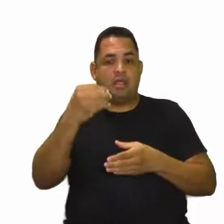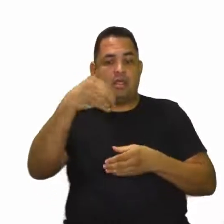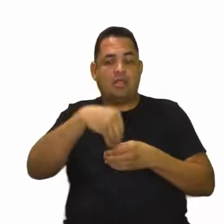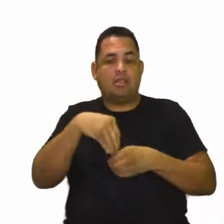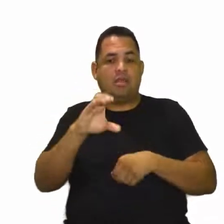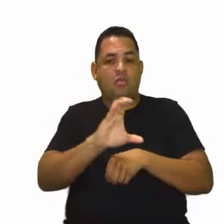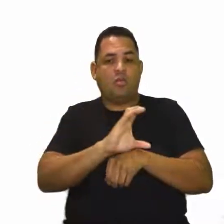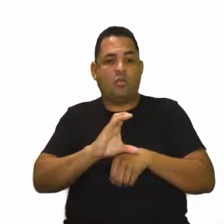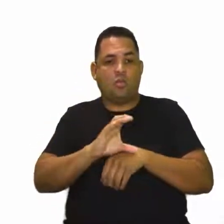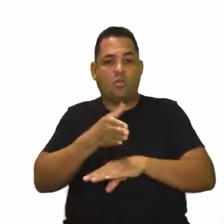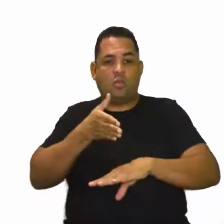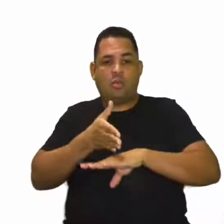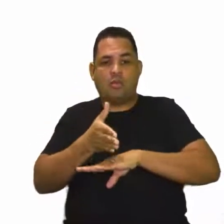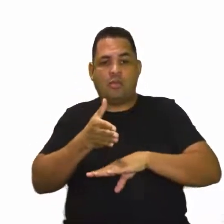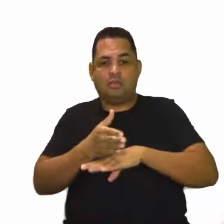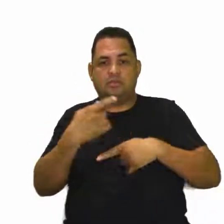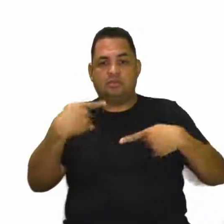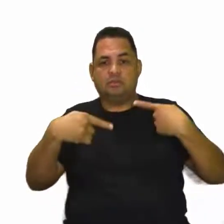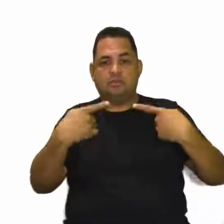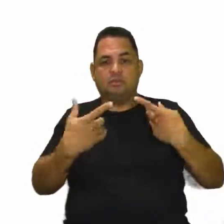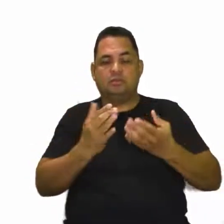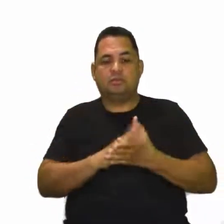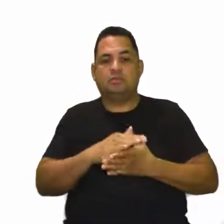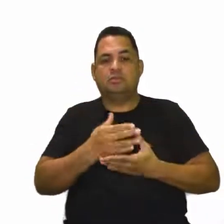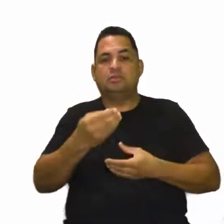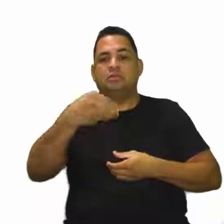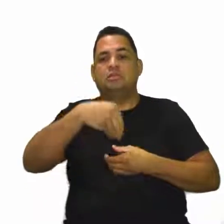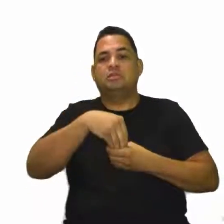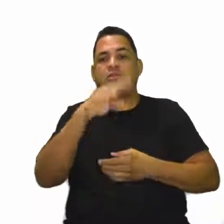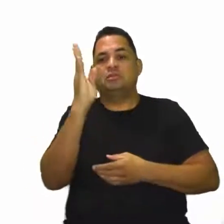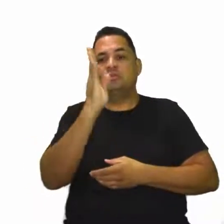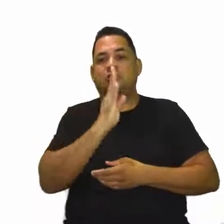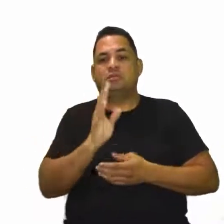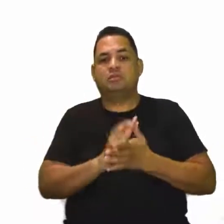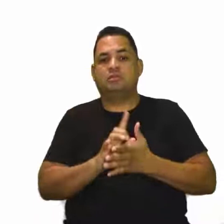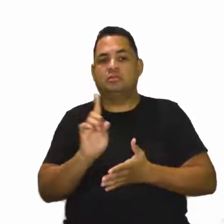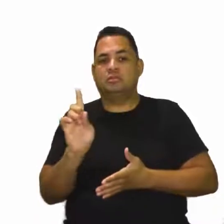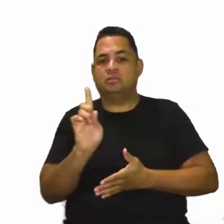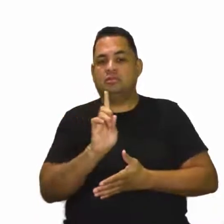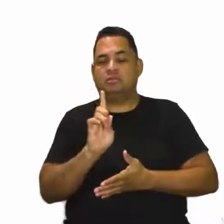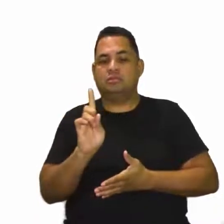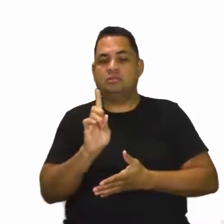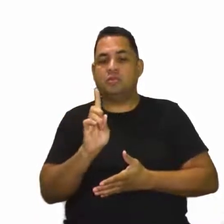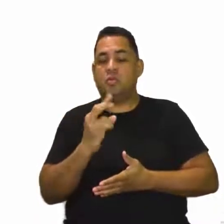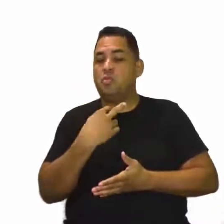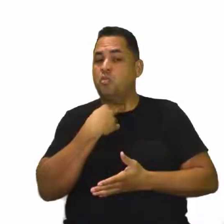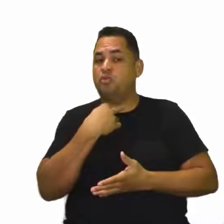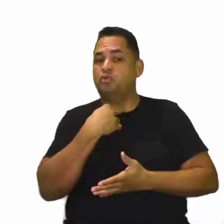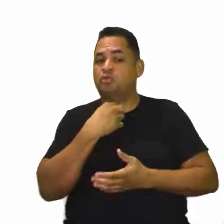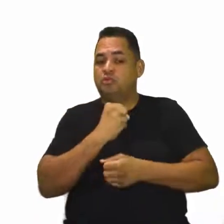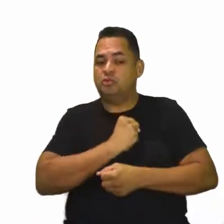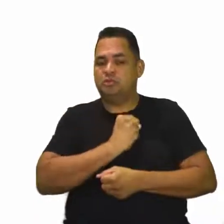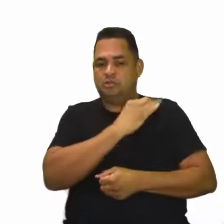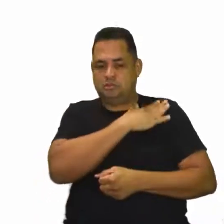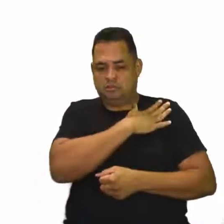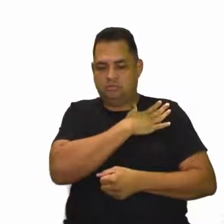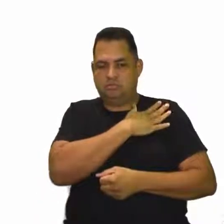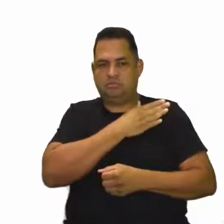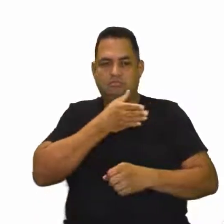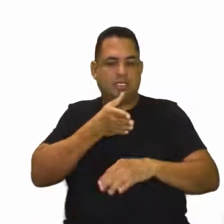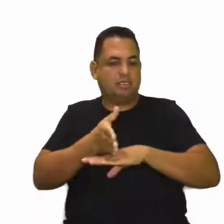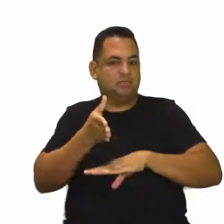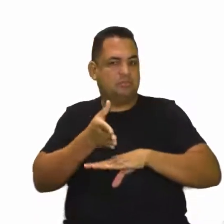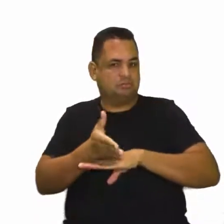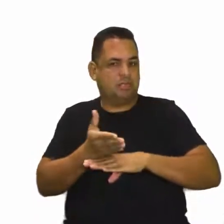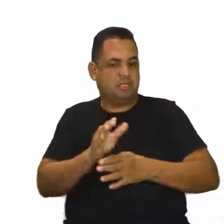a participação na política interna do Brasil não era um dever do Exército.